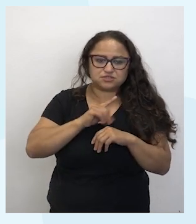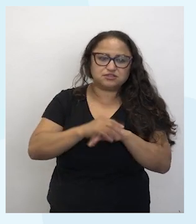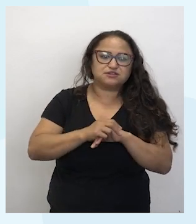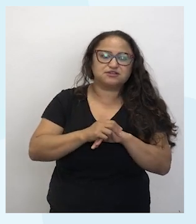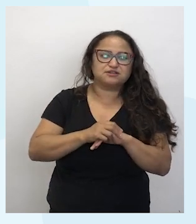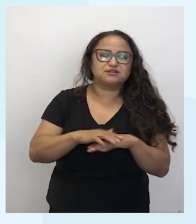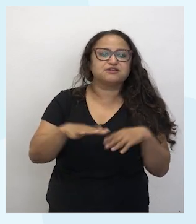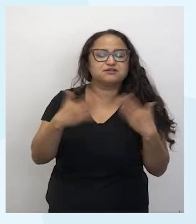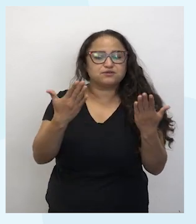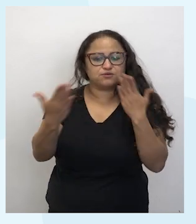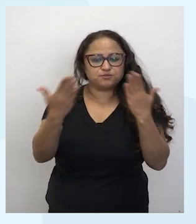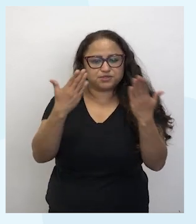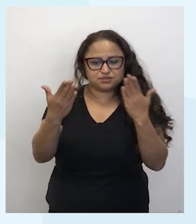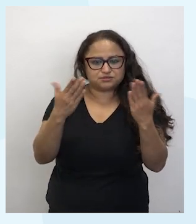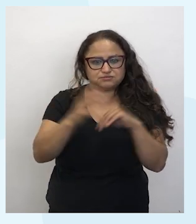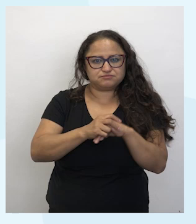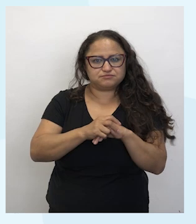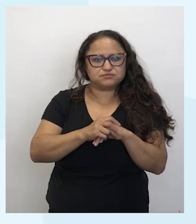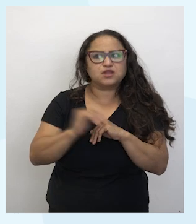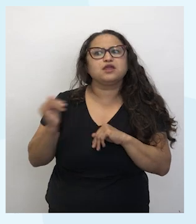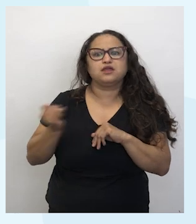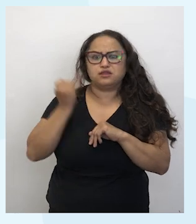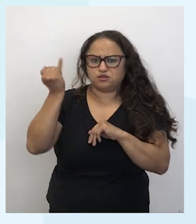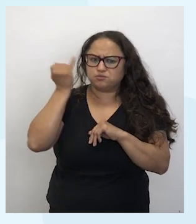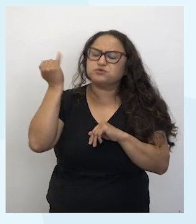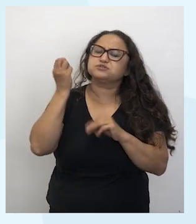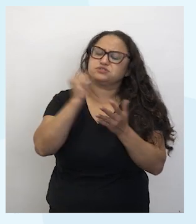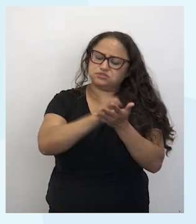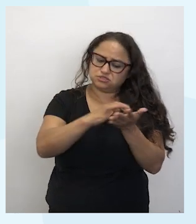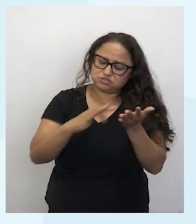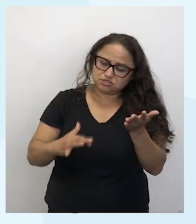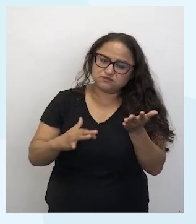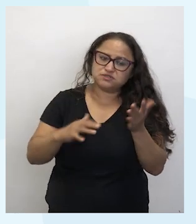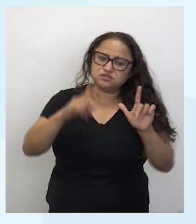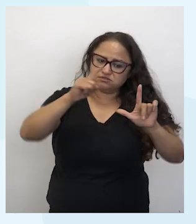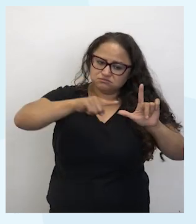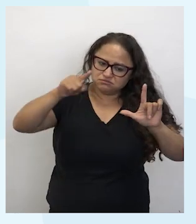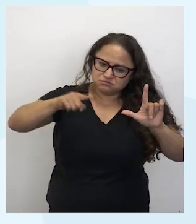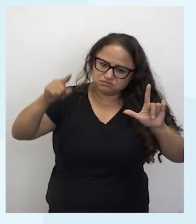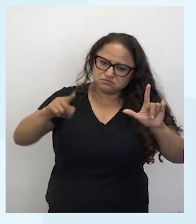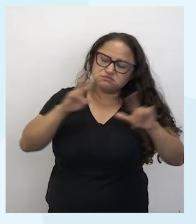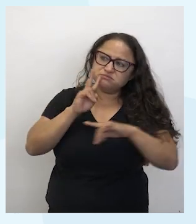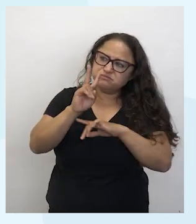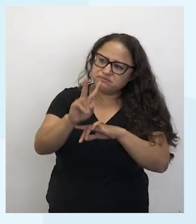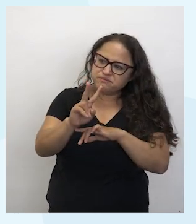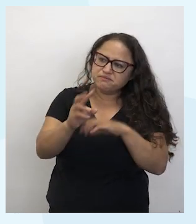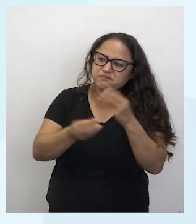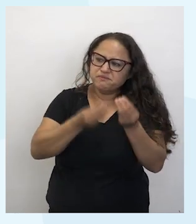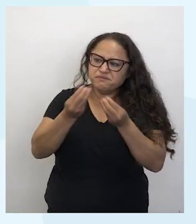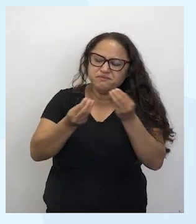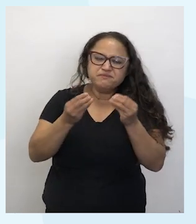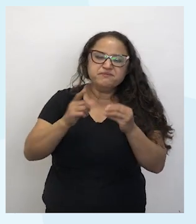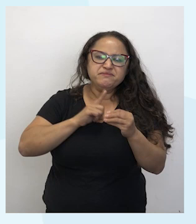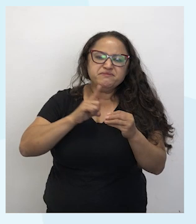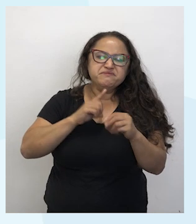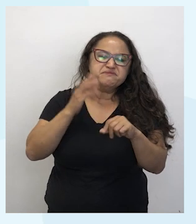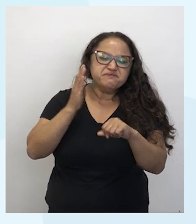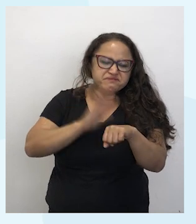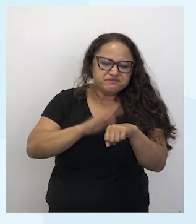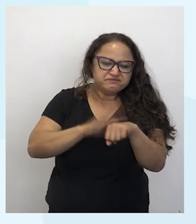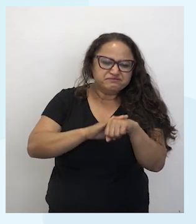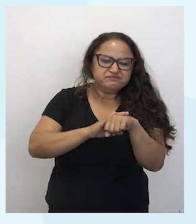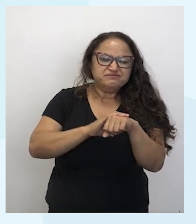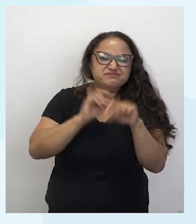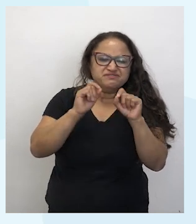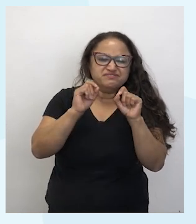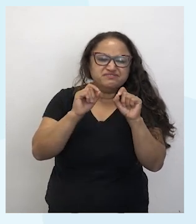longo aqui, né? É muito importante esse tipo de exercício, O né? análise de gráfico, análise de dados, né? Análise do... E olhar um gráfico e fazer as suas,